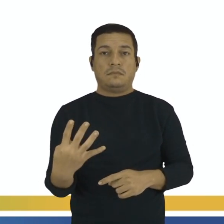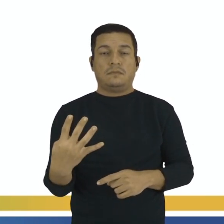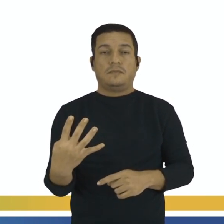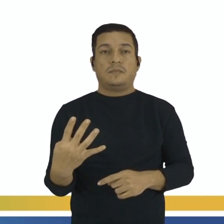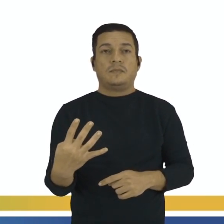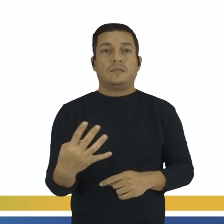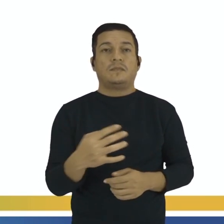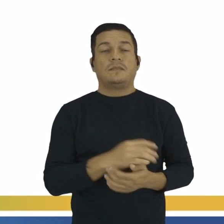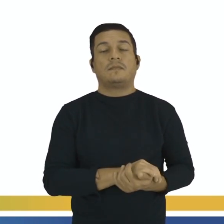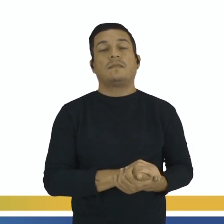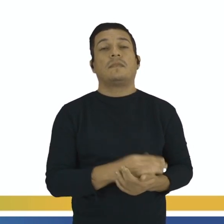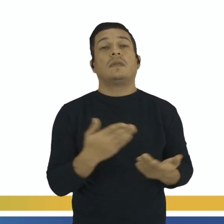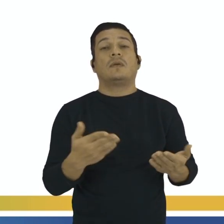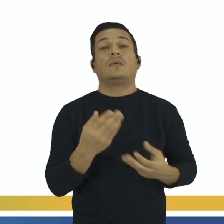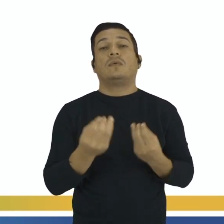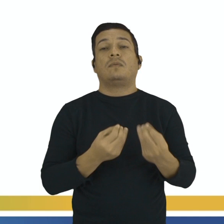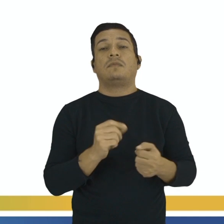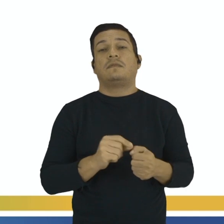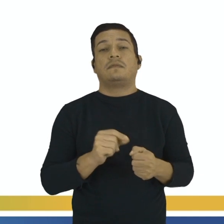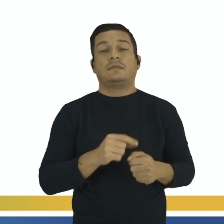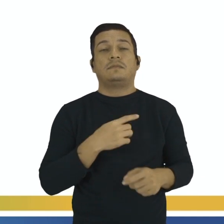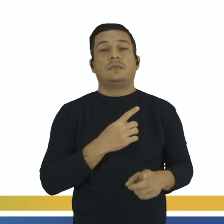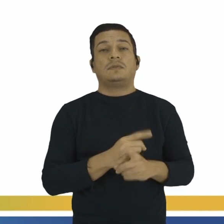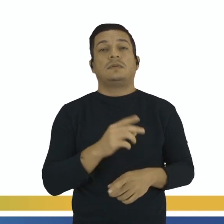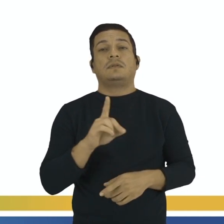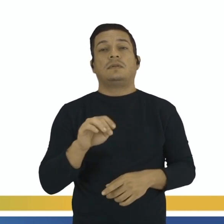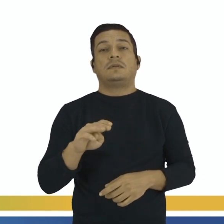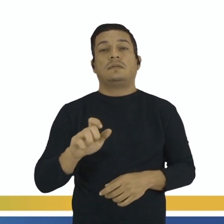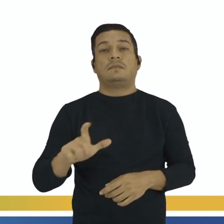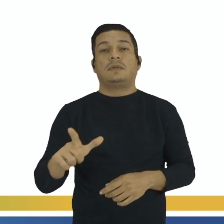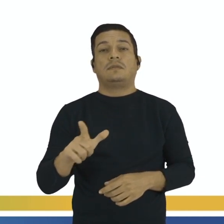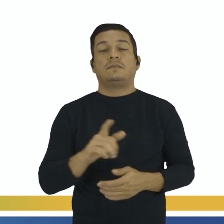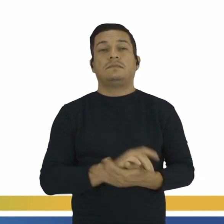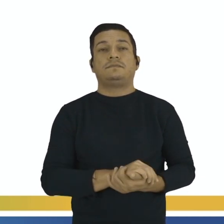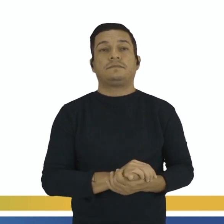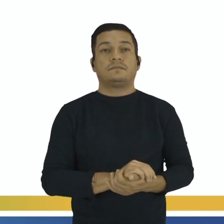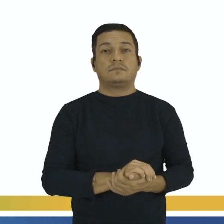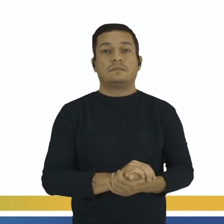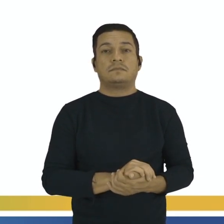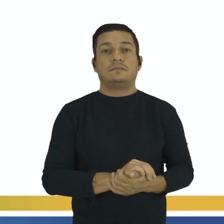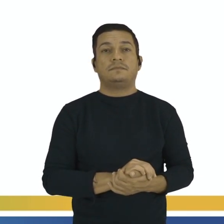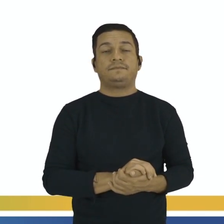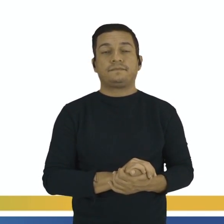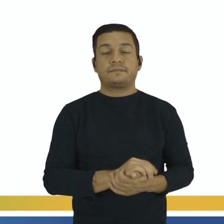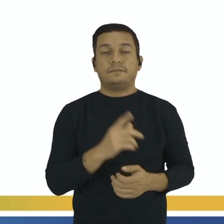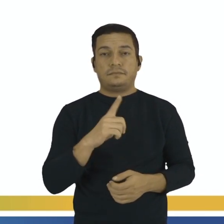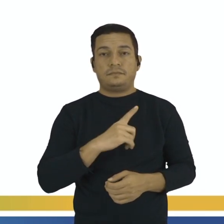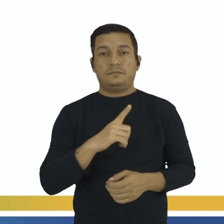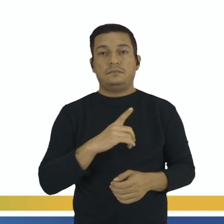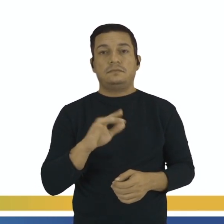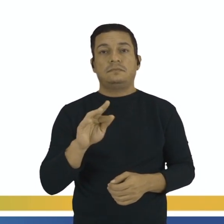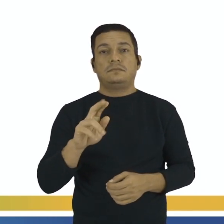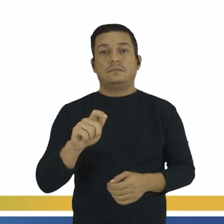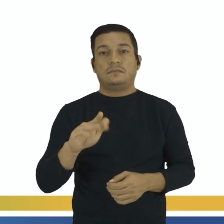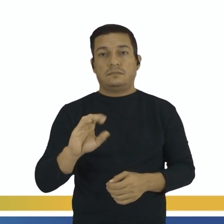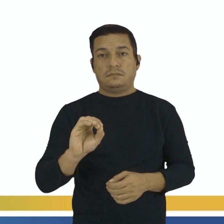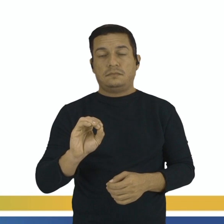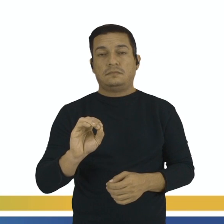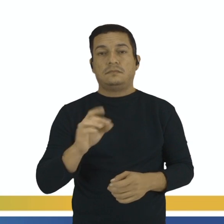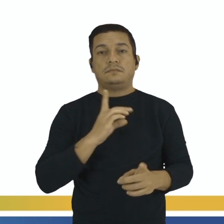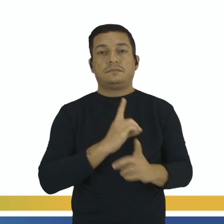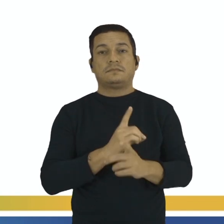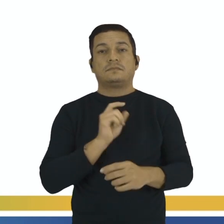4. Mas e agora, como é que eu faço para encontrar o decimal correspondente? Simples. Quando eu tenho uma fração decimal,